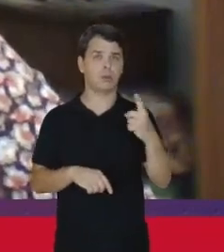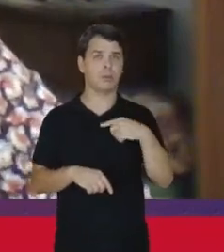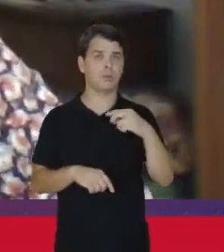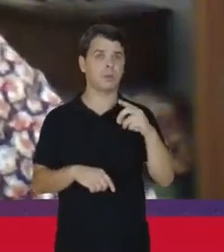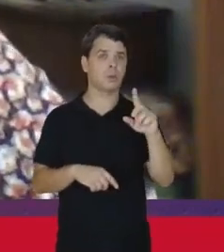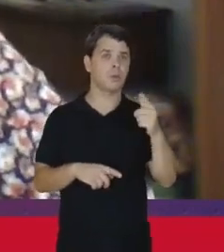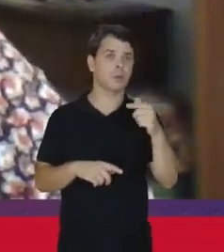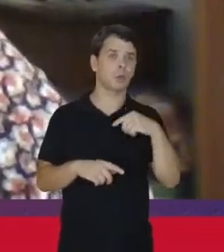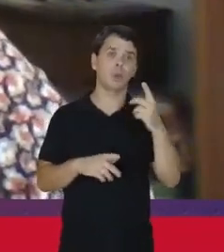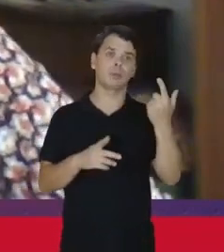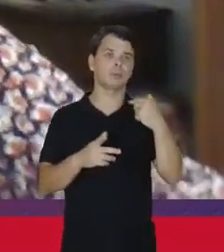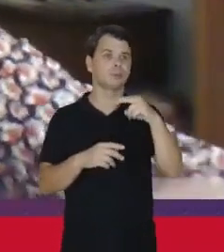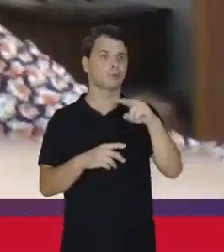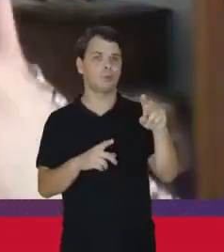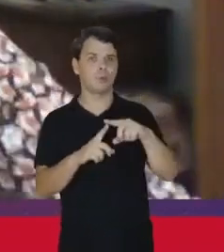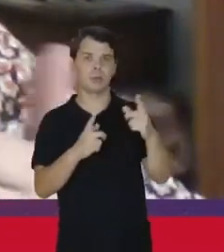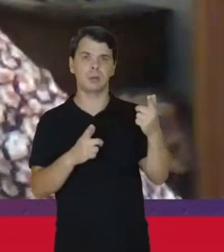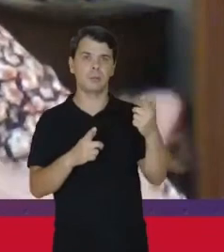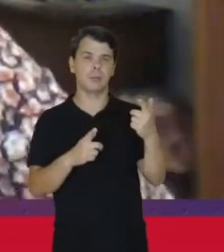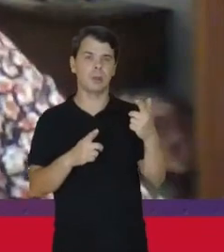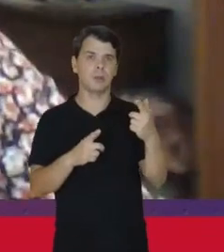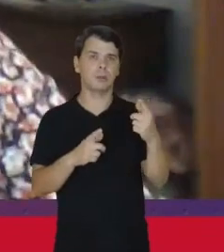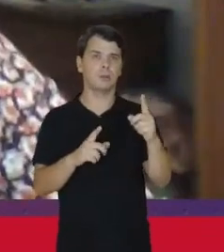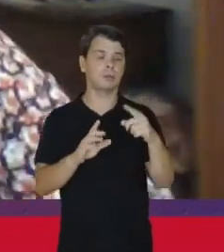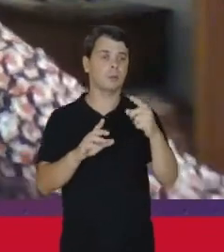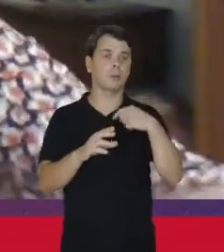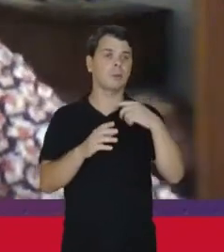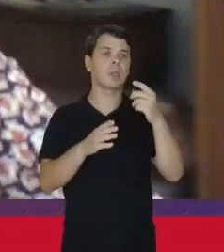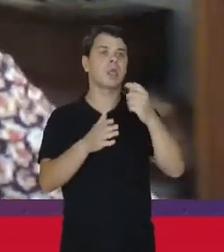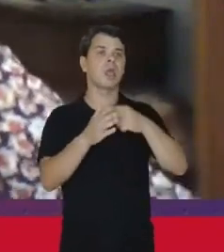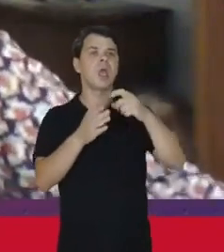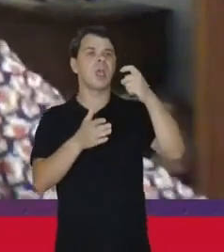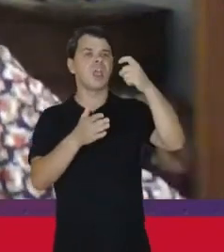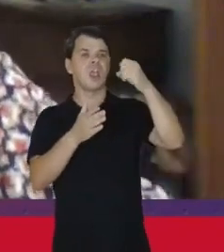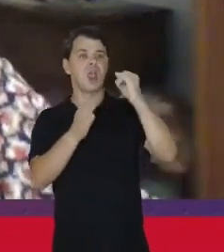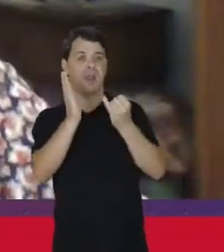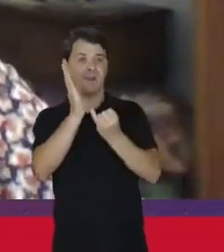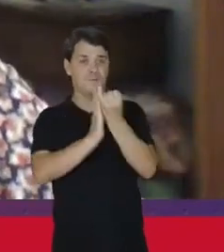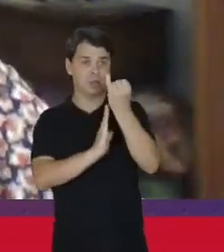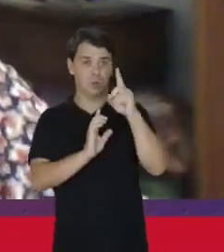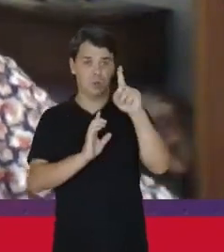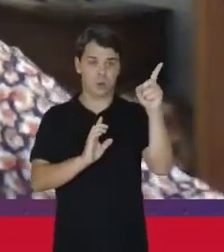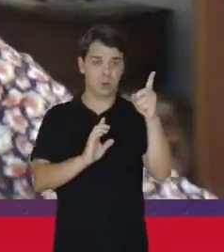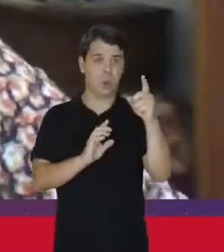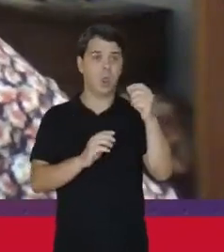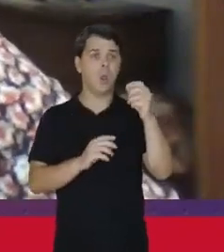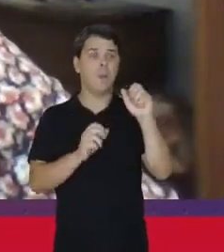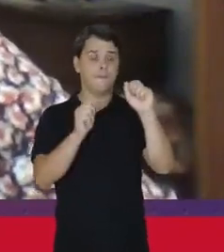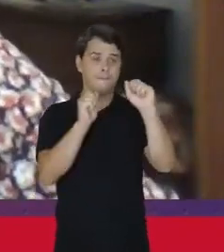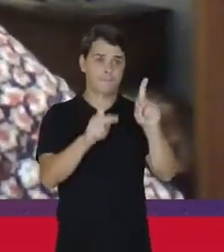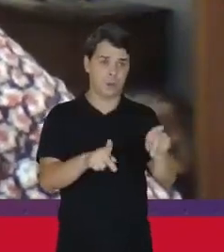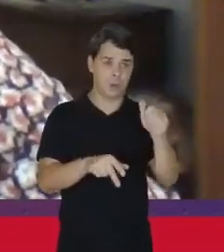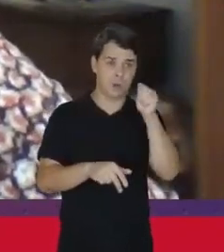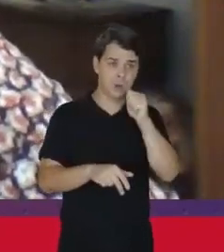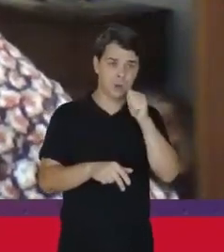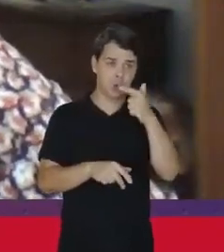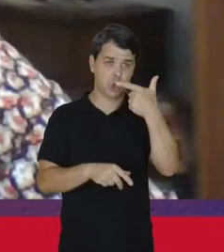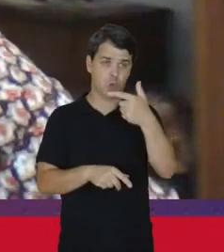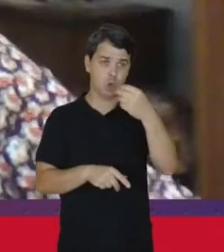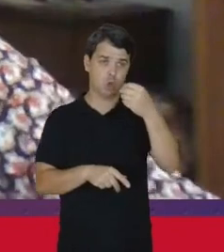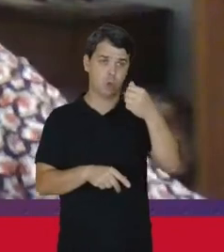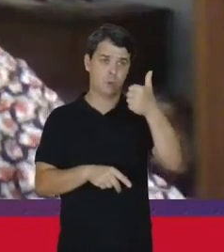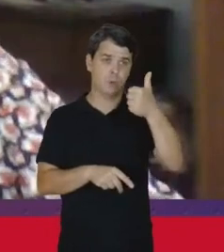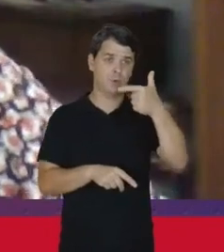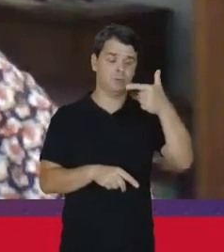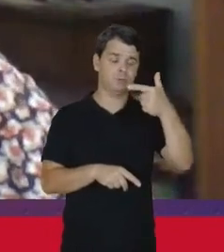reais, estou falando em termos nominais, não estou nem descontando a inflação, ou seja, uma mulher que se aposentou em